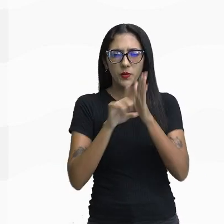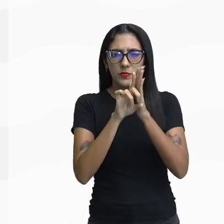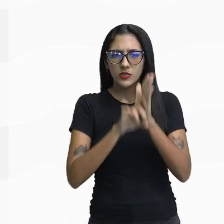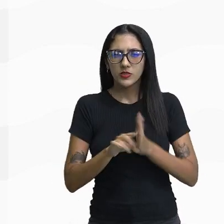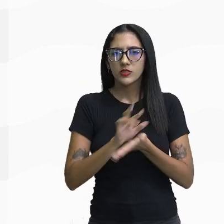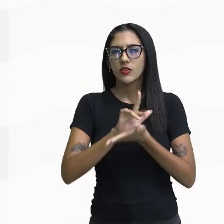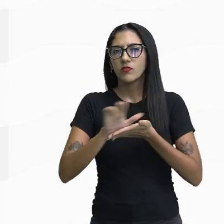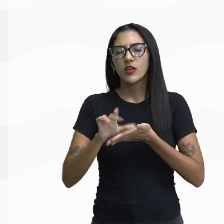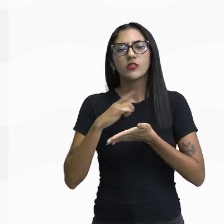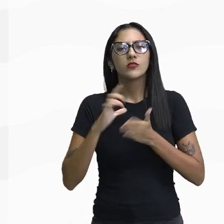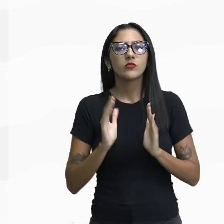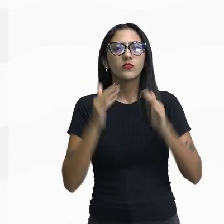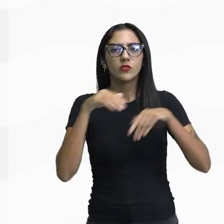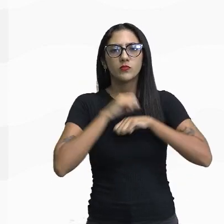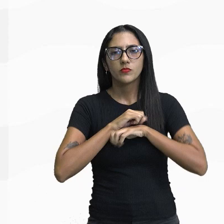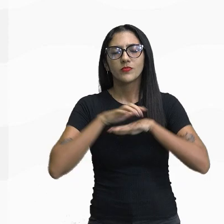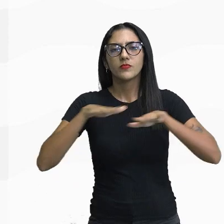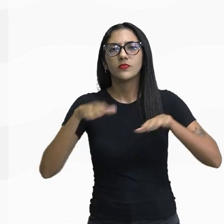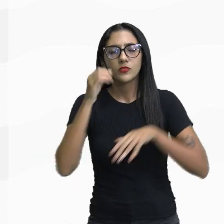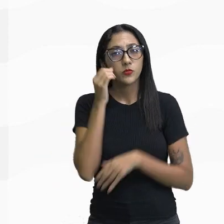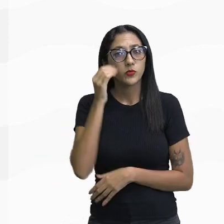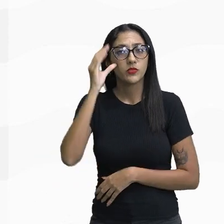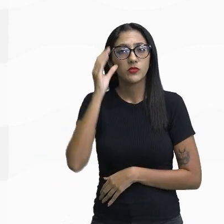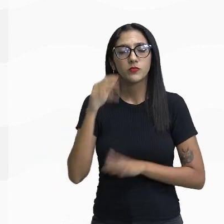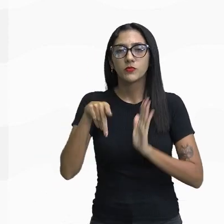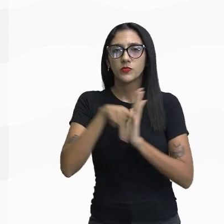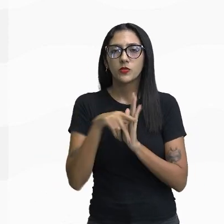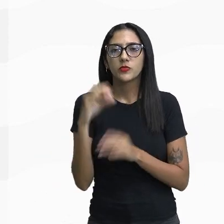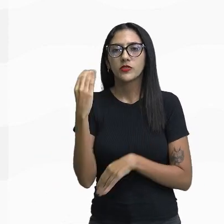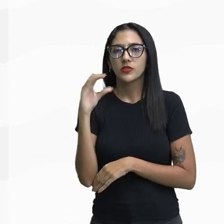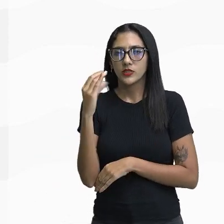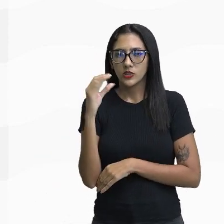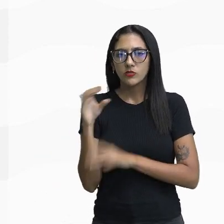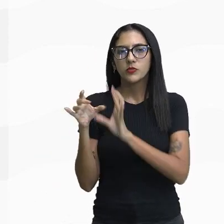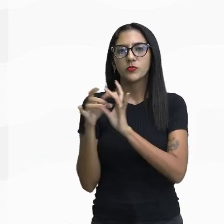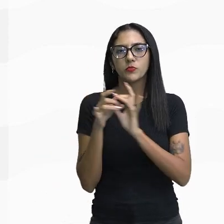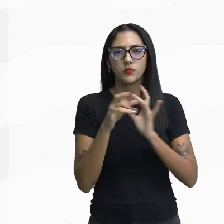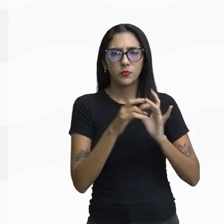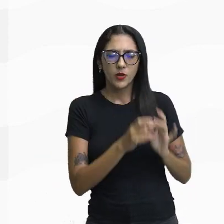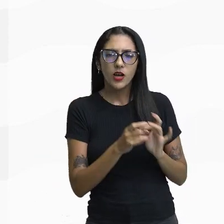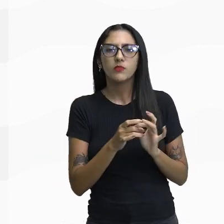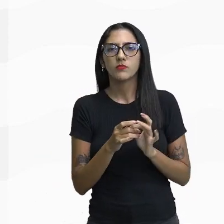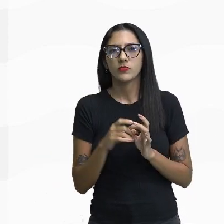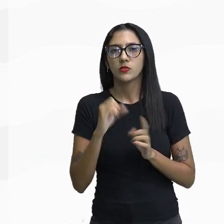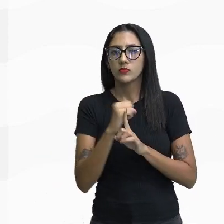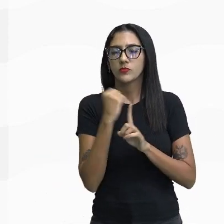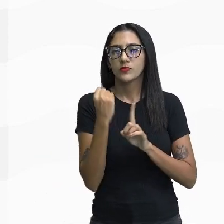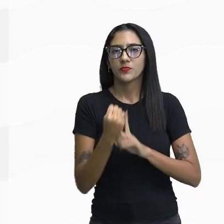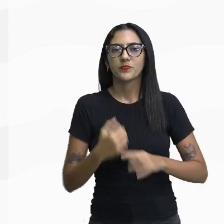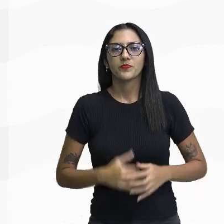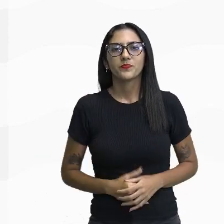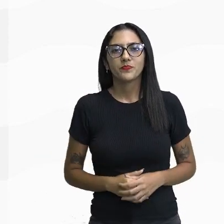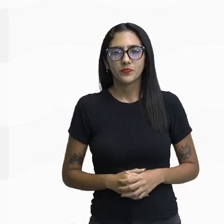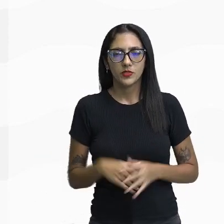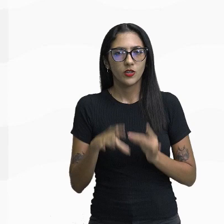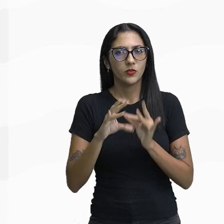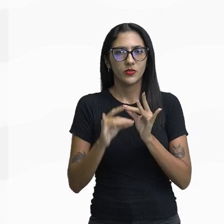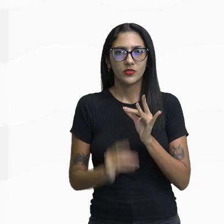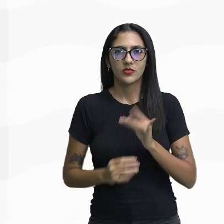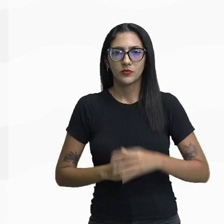pesquisa, com foco na difusão de conhecimento científico coerente com as necessidades locais.